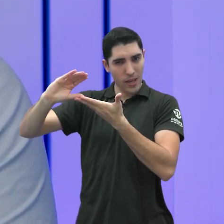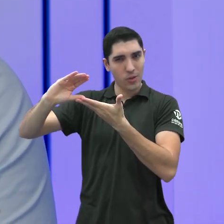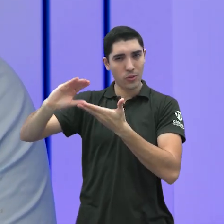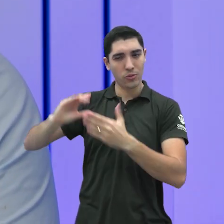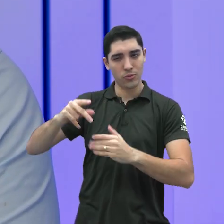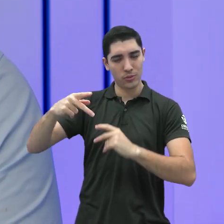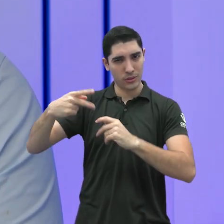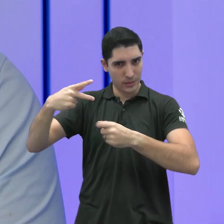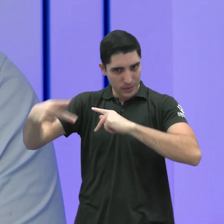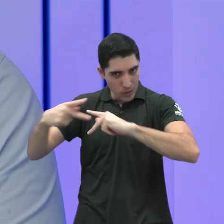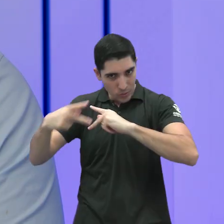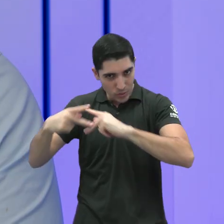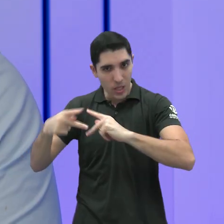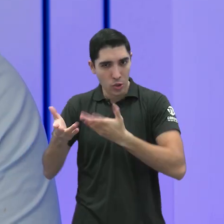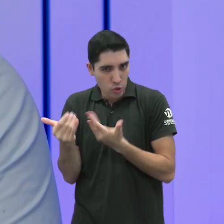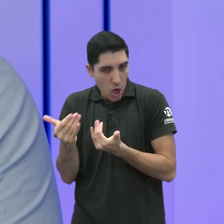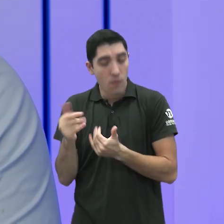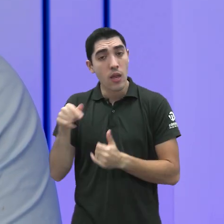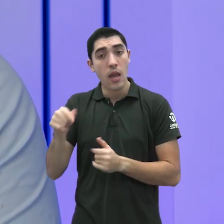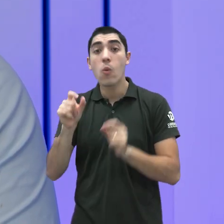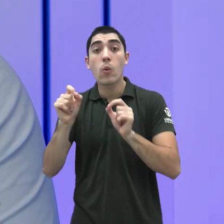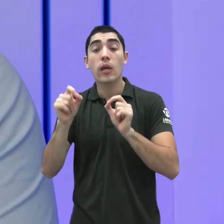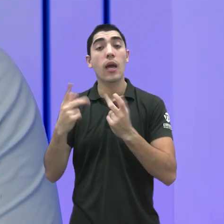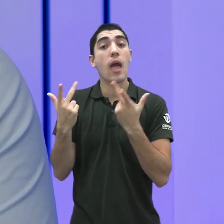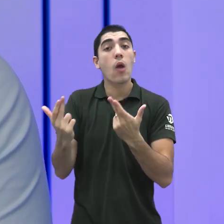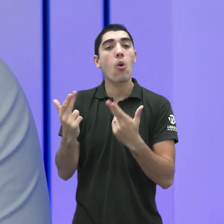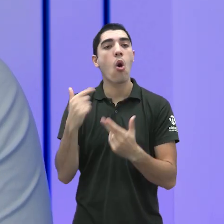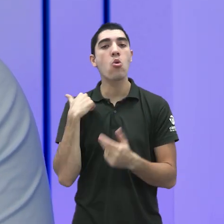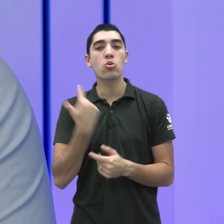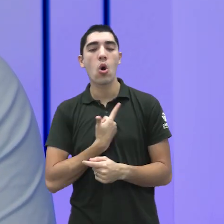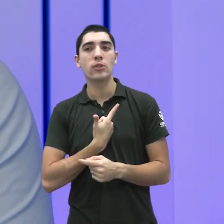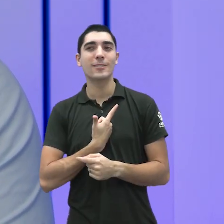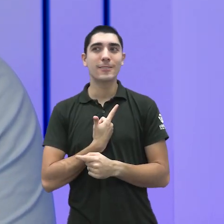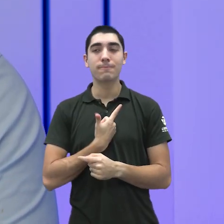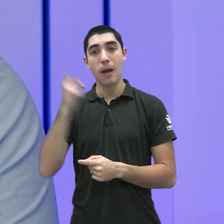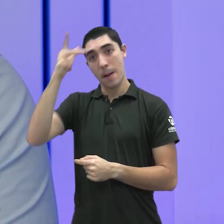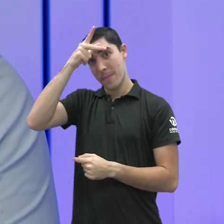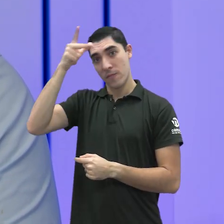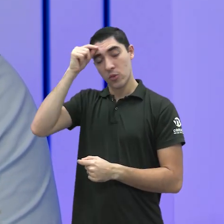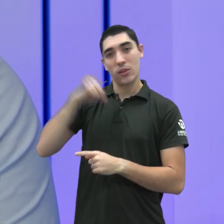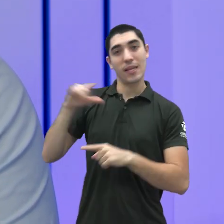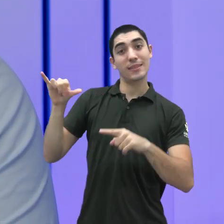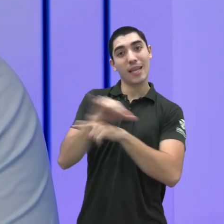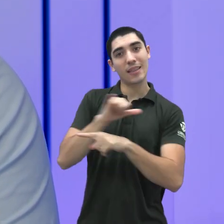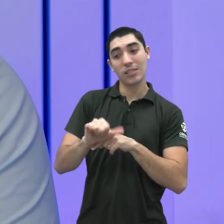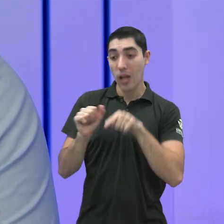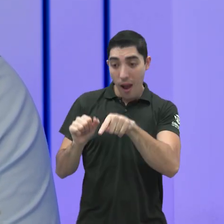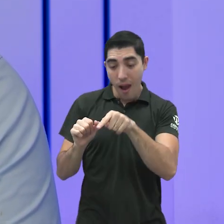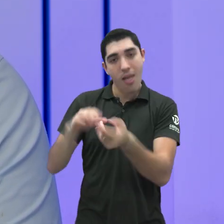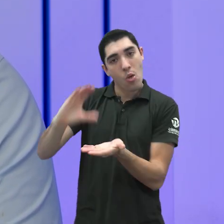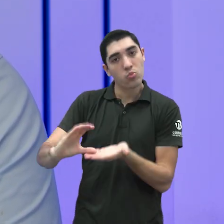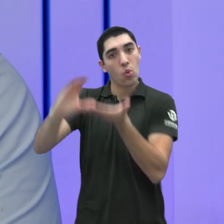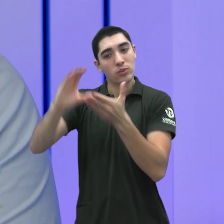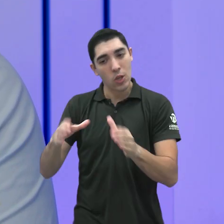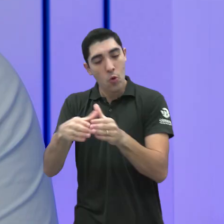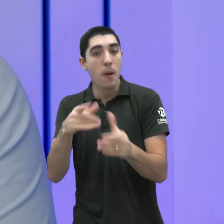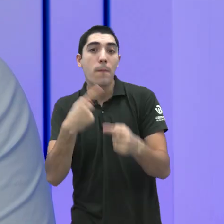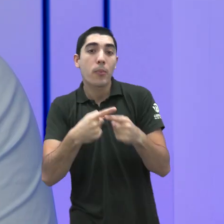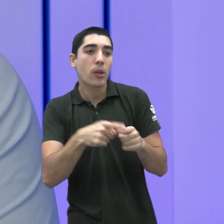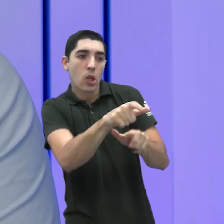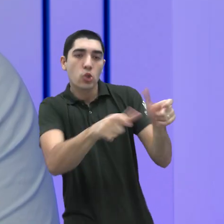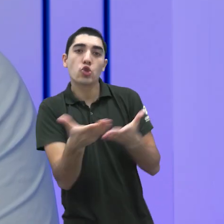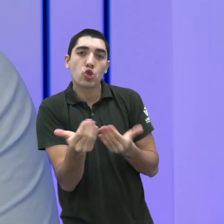nosso espaço de debate. Trazer as demandas, ver o que a nossa comunidade, e eu como representante da comunidade,